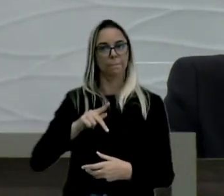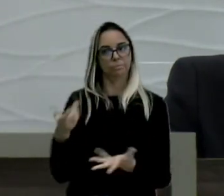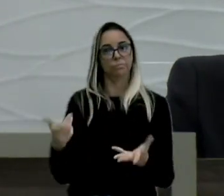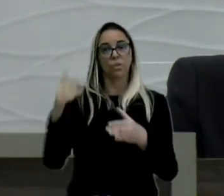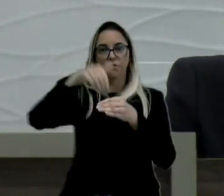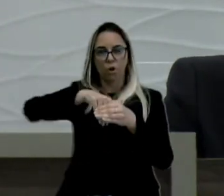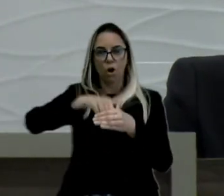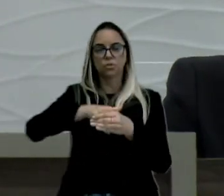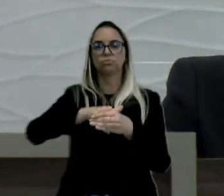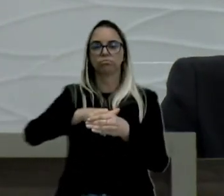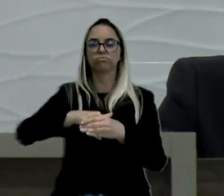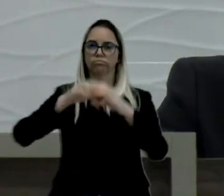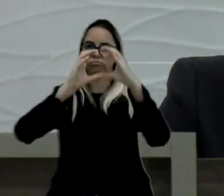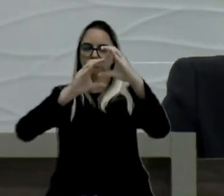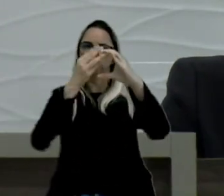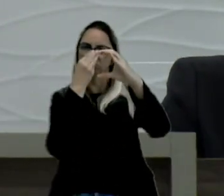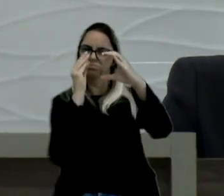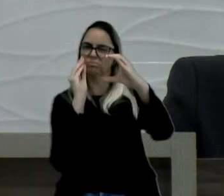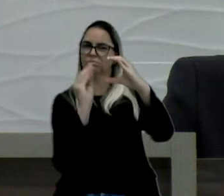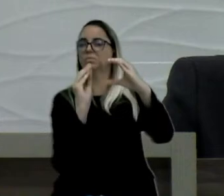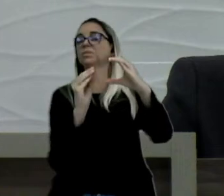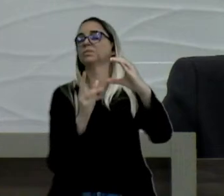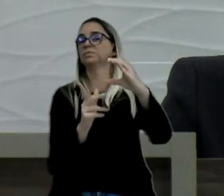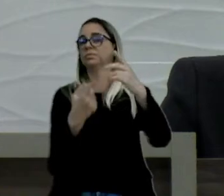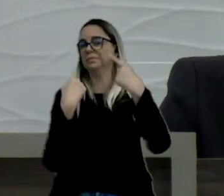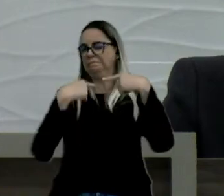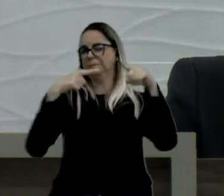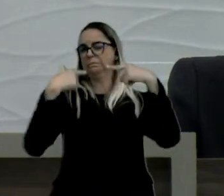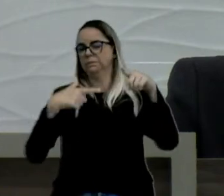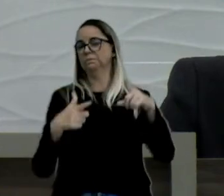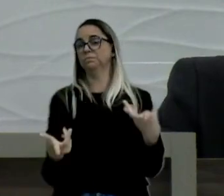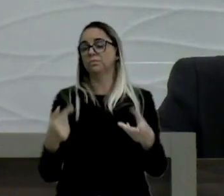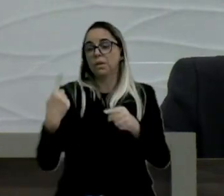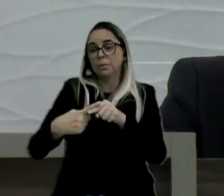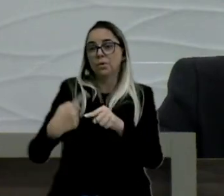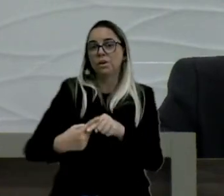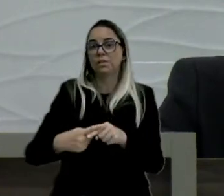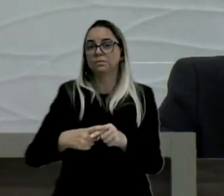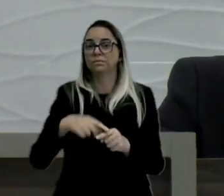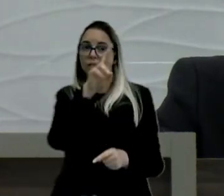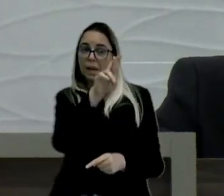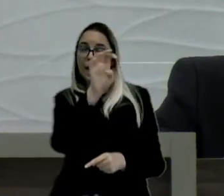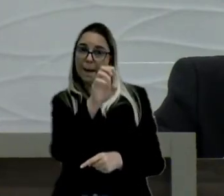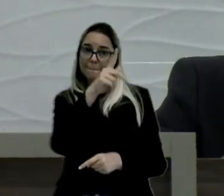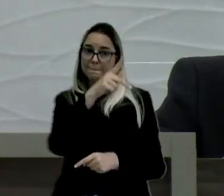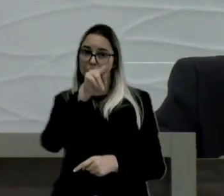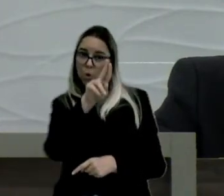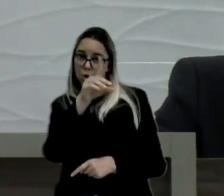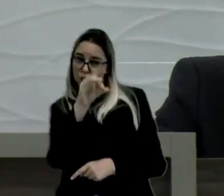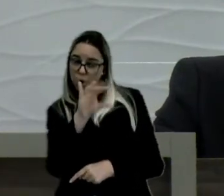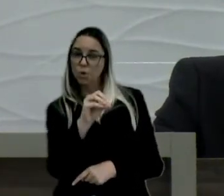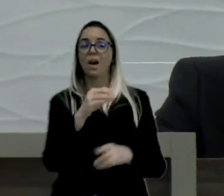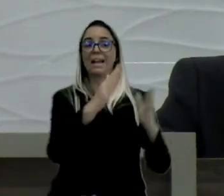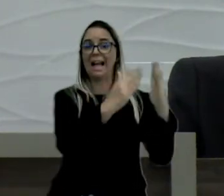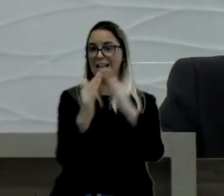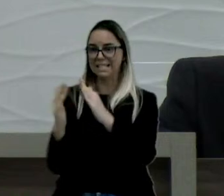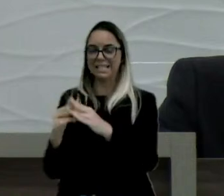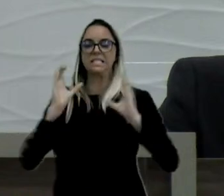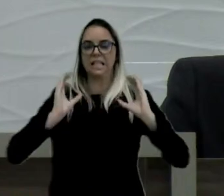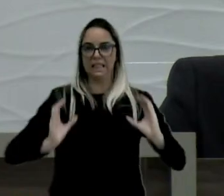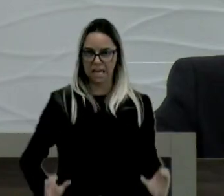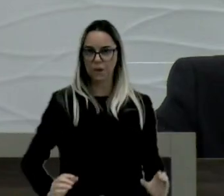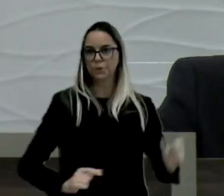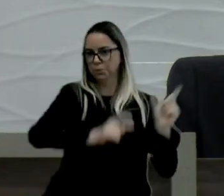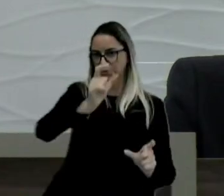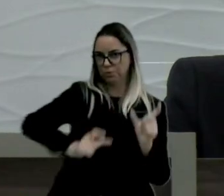destaque que é direcionado a Compesa falta de abastecimento de nosso município nas casas de nossos munícipes no meu pronunciamento eu já